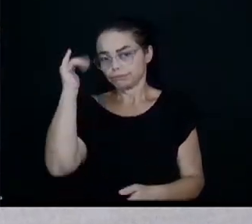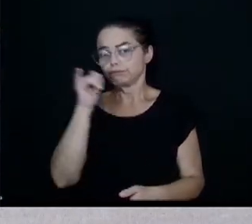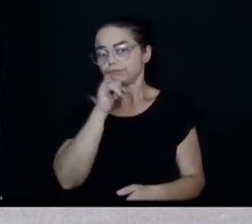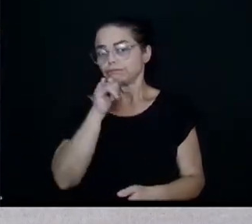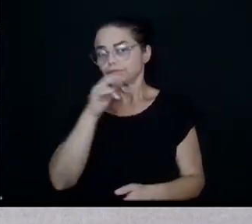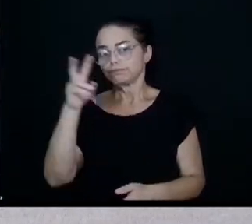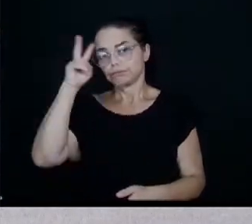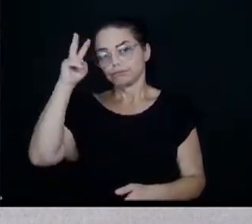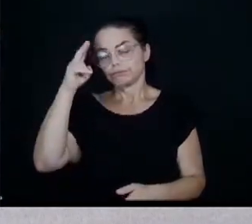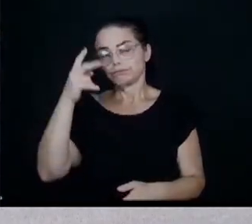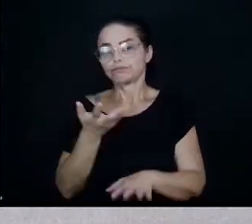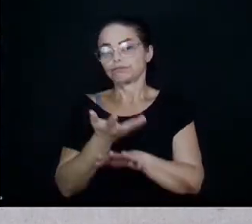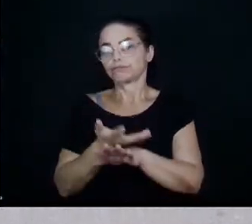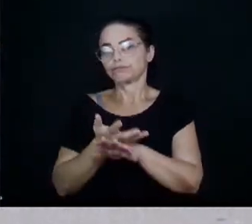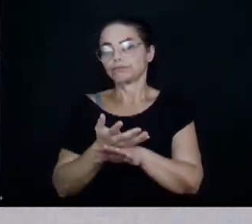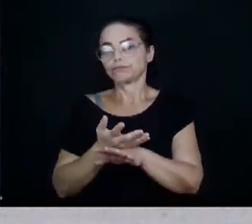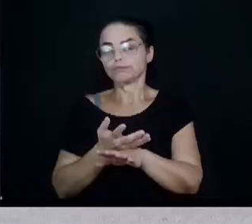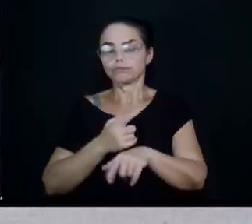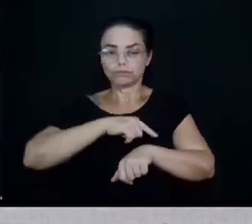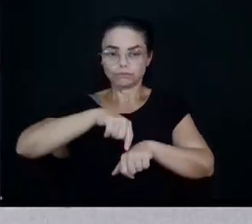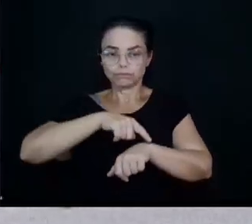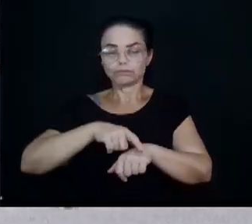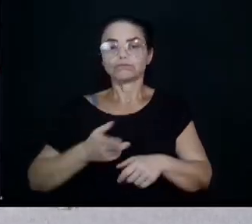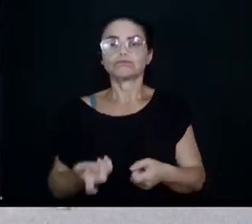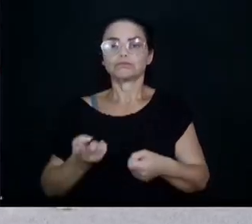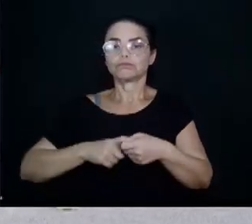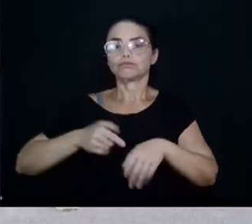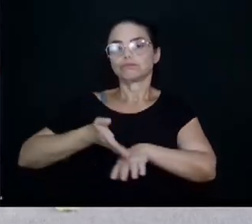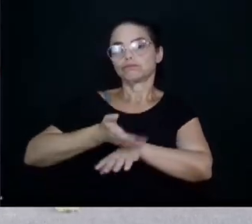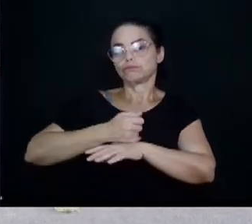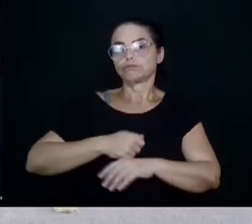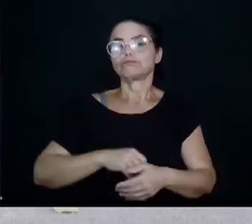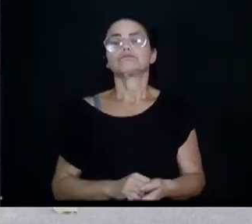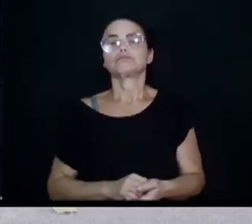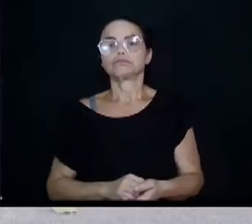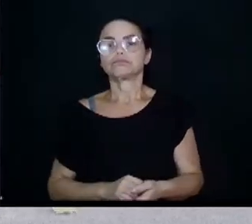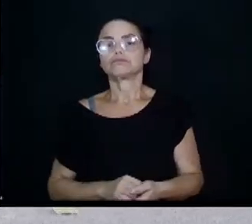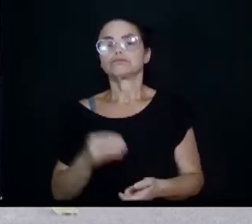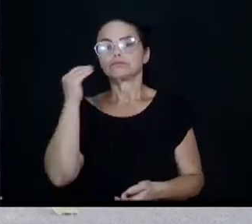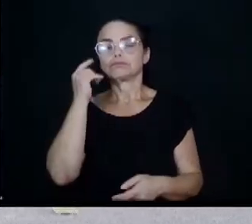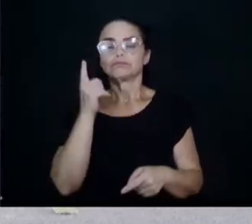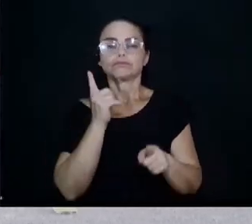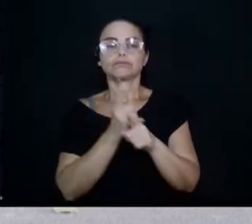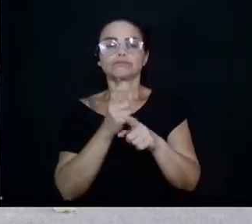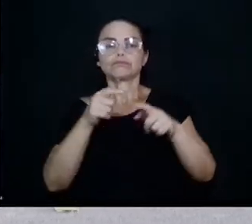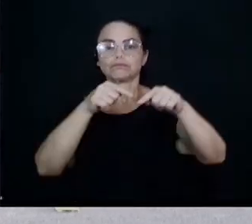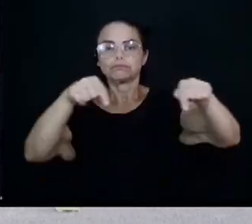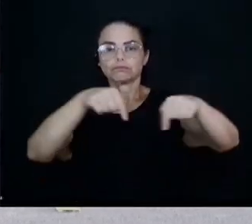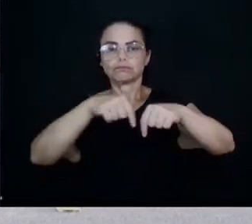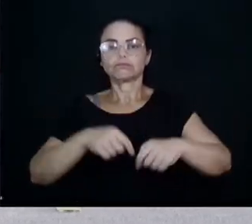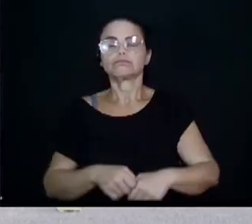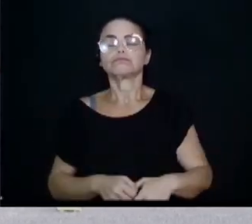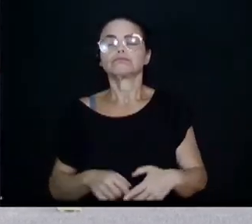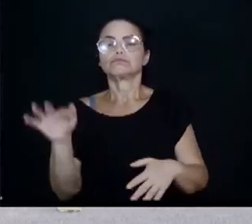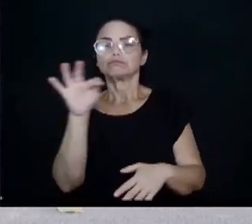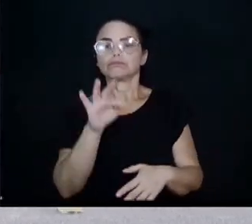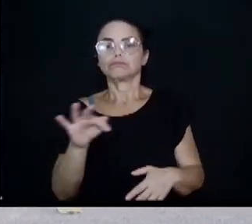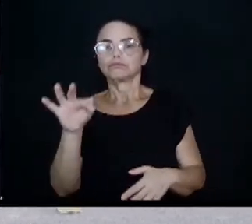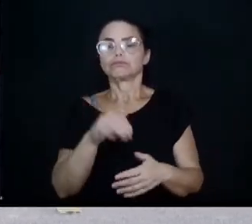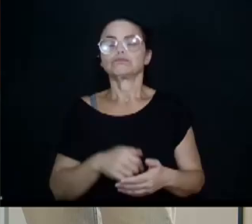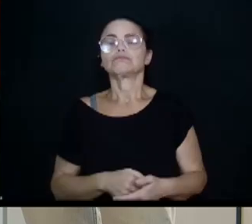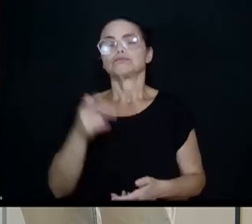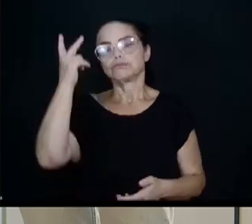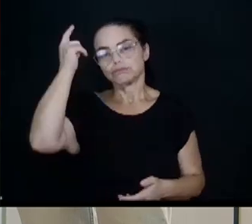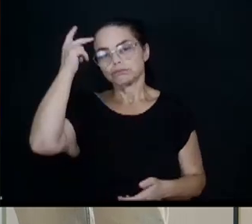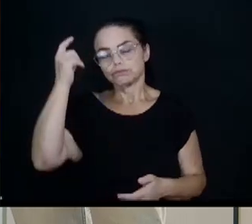no horário tal. Então ela já vai chegar com antecedência um pouquinho para tentar localizar onde é a sala naquela instituição de ensino. Normalmente, como eu disse, no